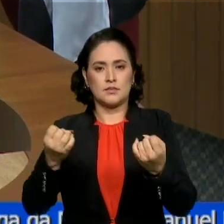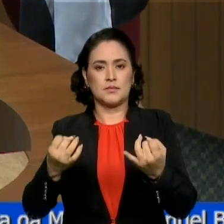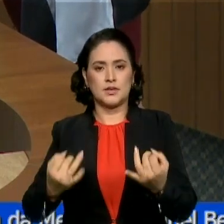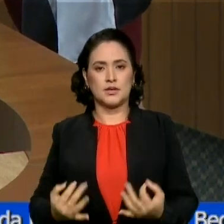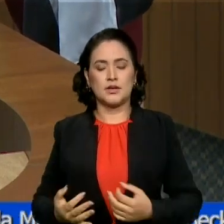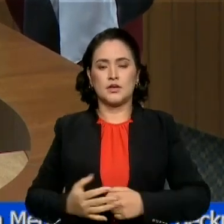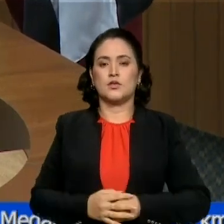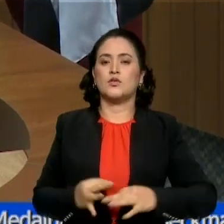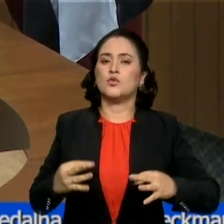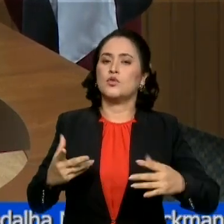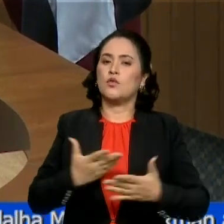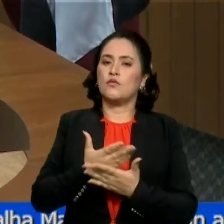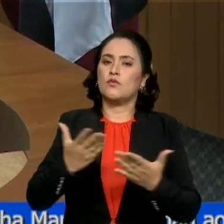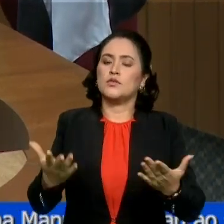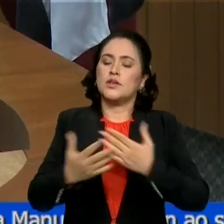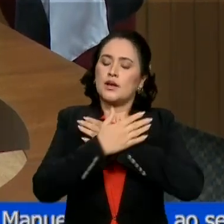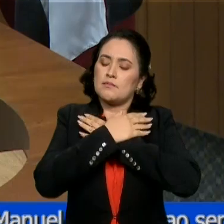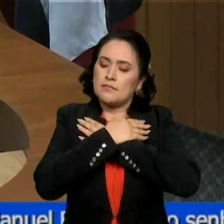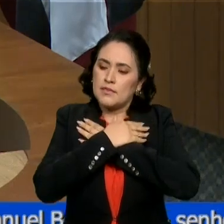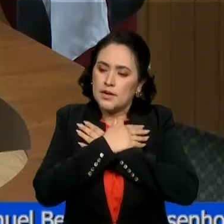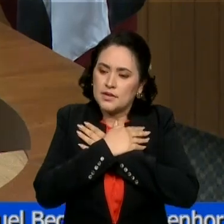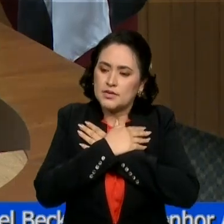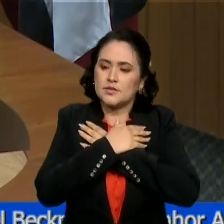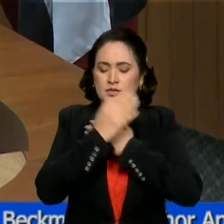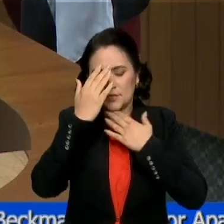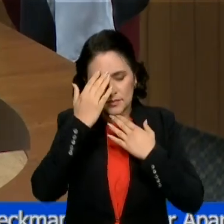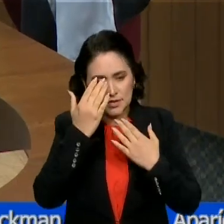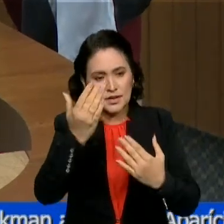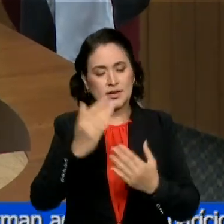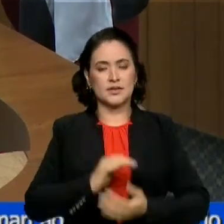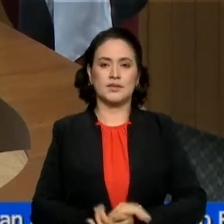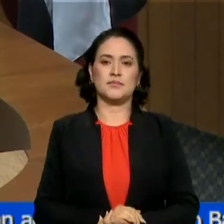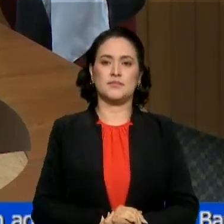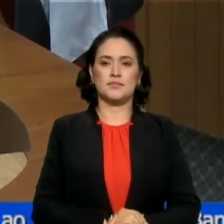afetuoso e a eterna gratidão. Muito obrigado.